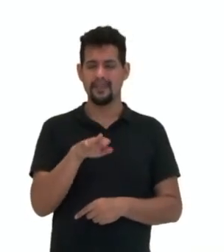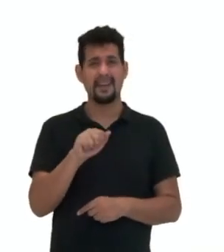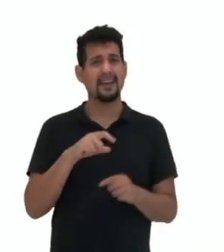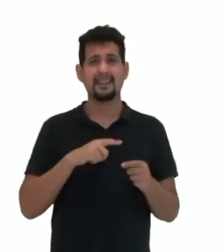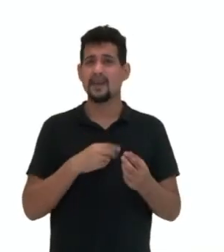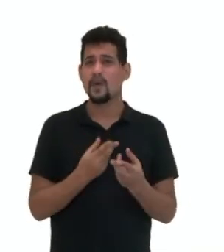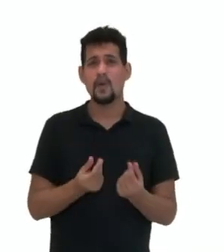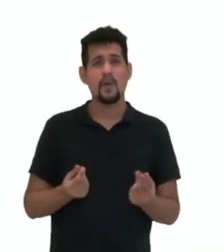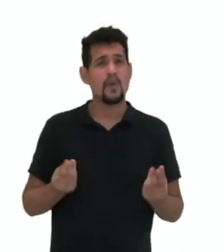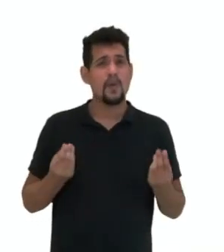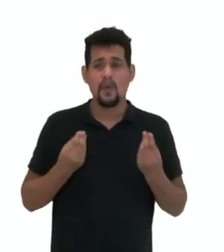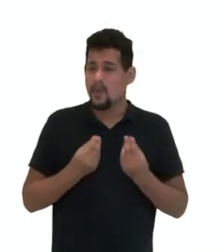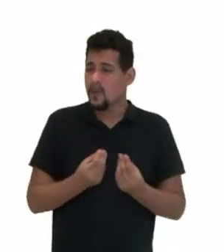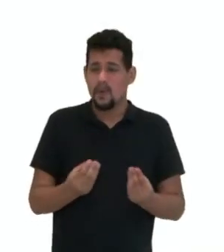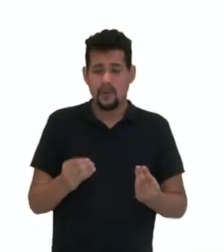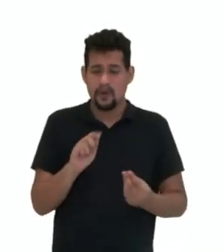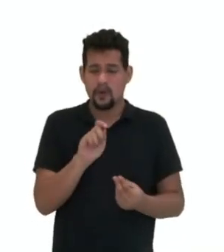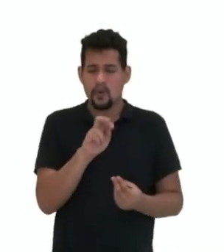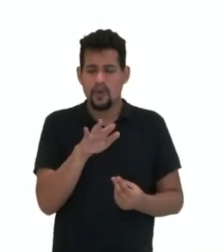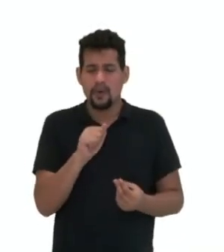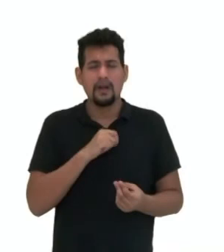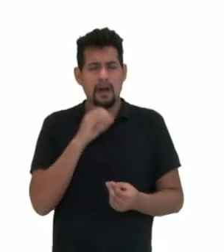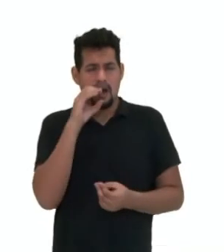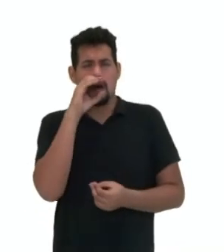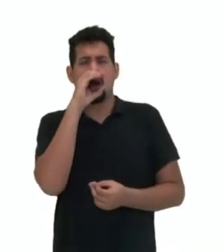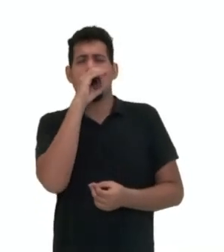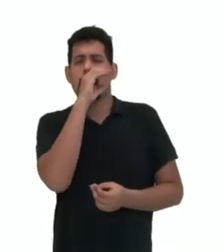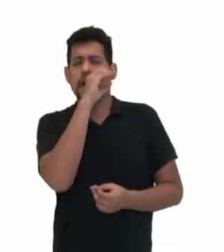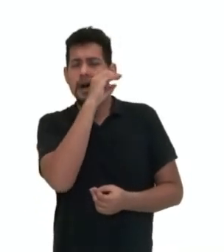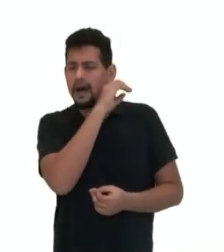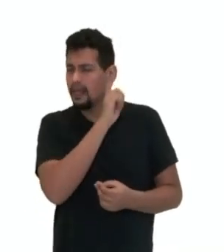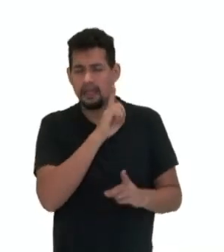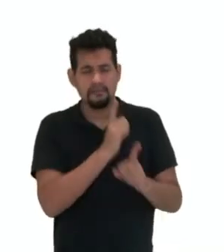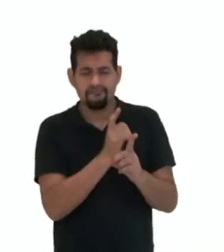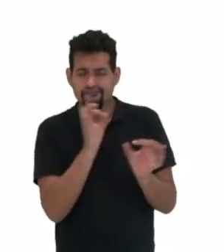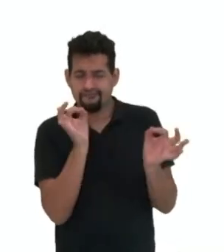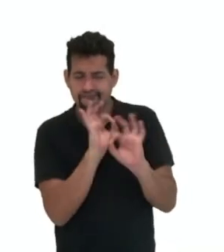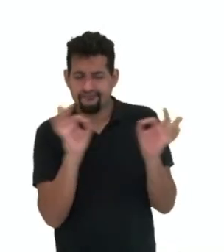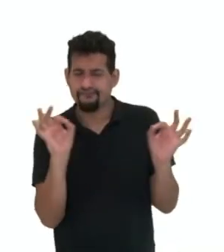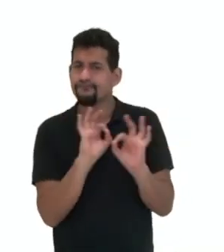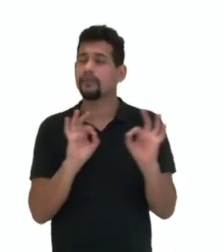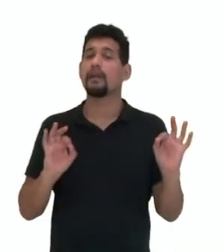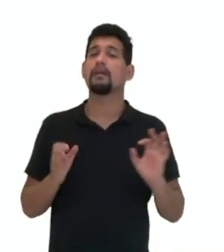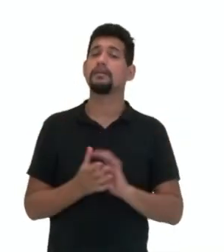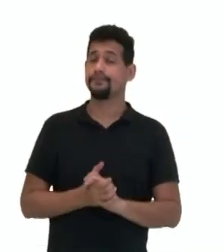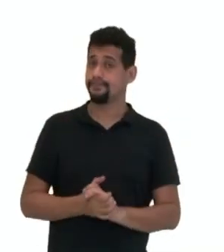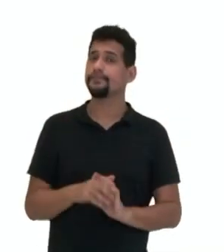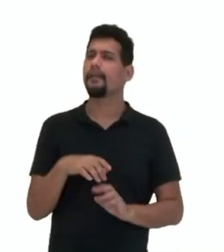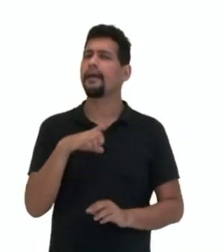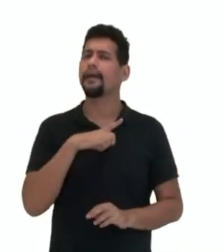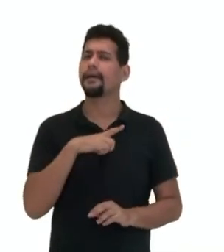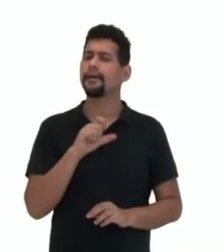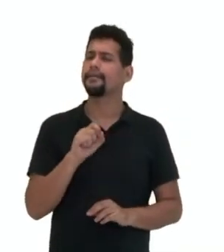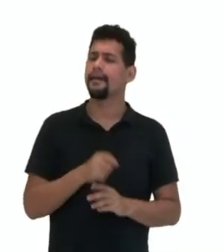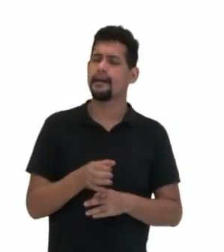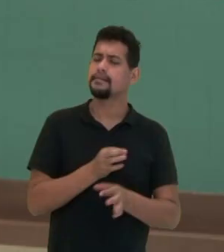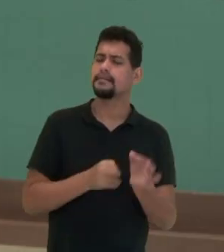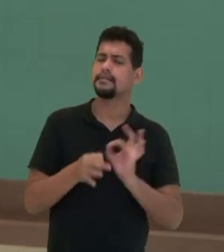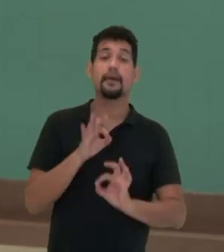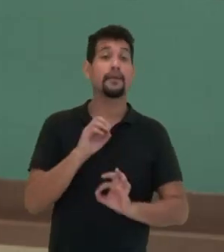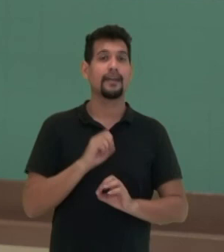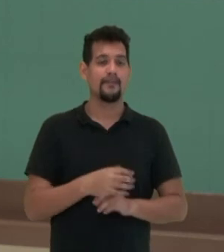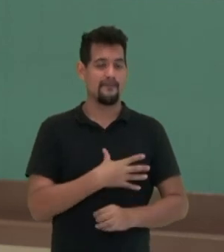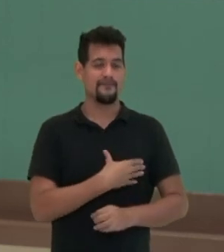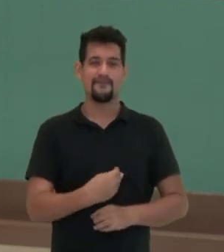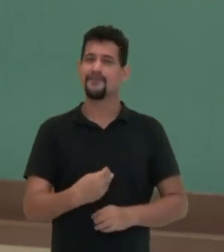gordura. Vai ser um tecido que vai gerar calor e ela não é localizada. Quem tem essas células? Os